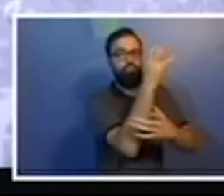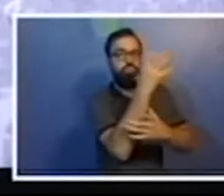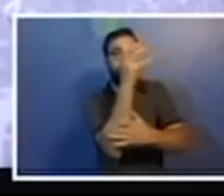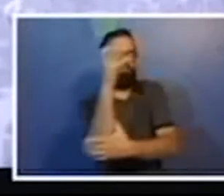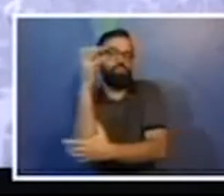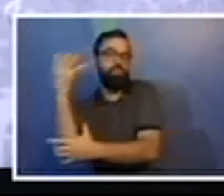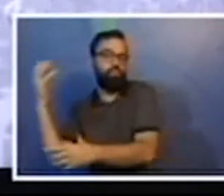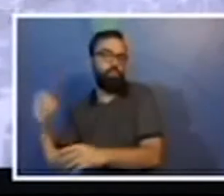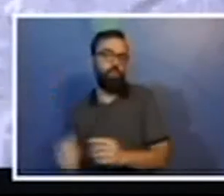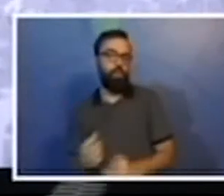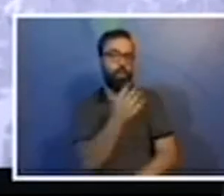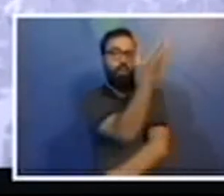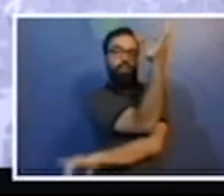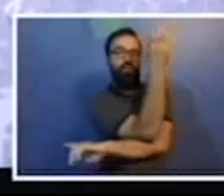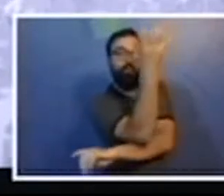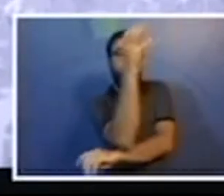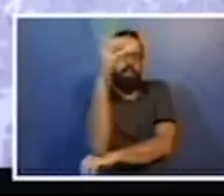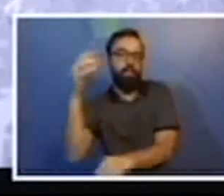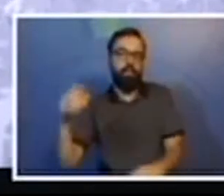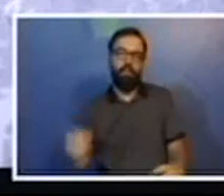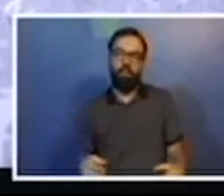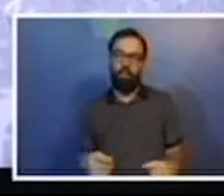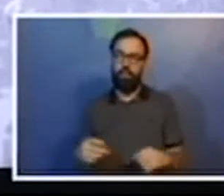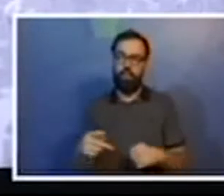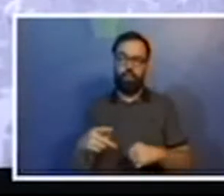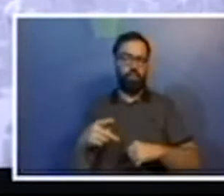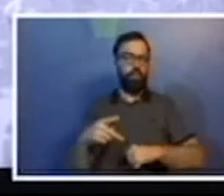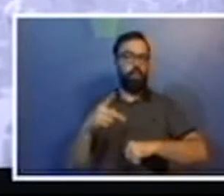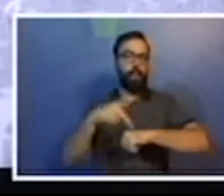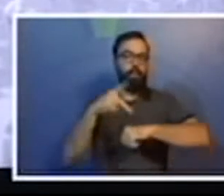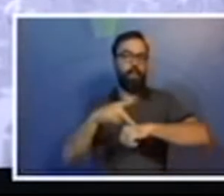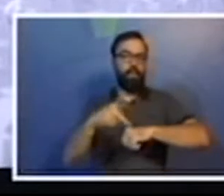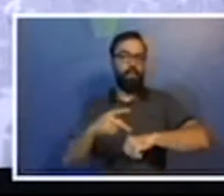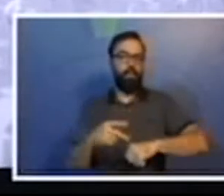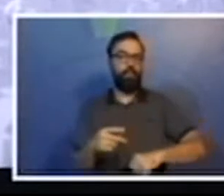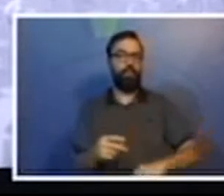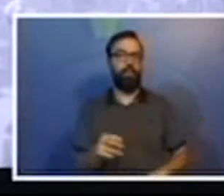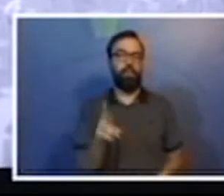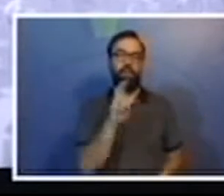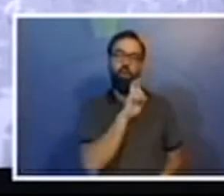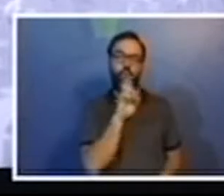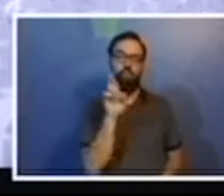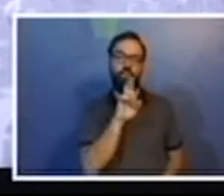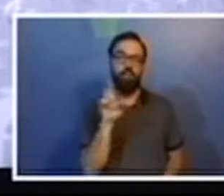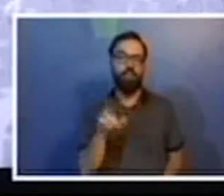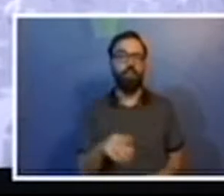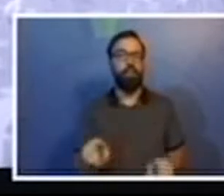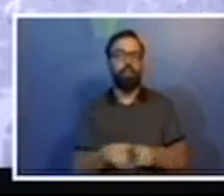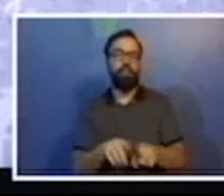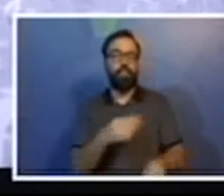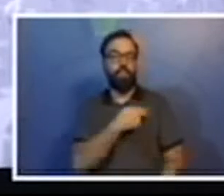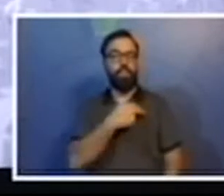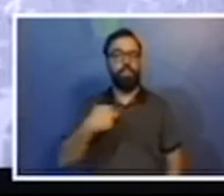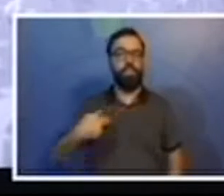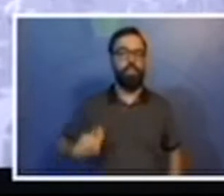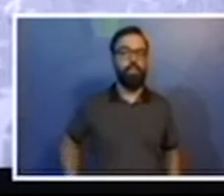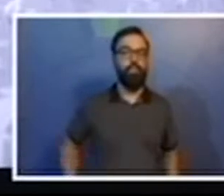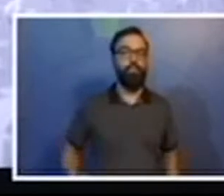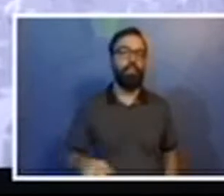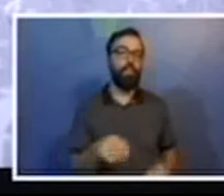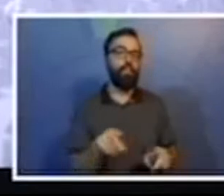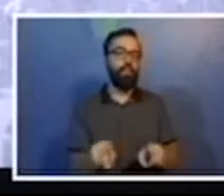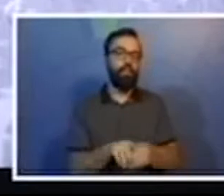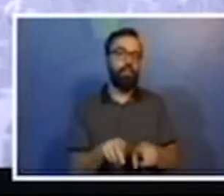siberiana que é uma floresta que ocupa grande parte da Sibéria da Rússia nesse caso da China do